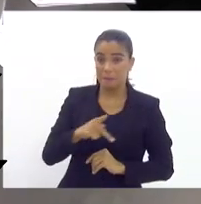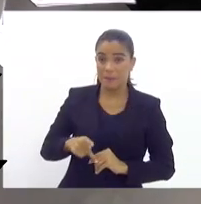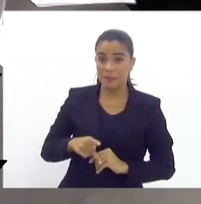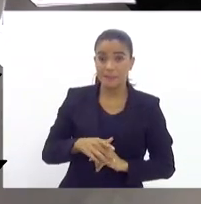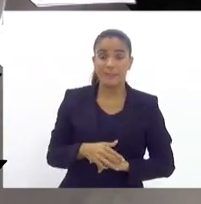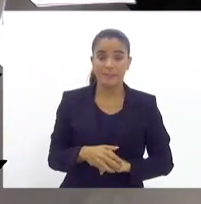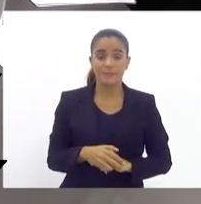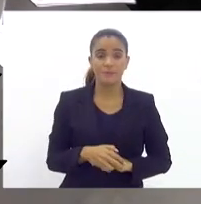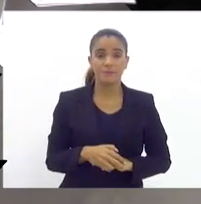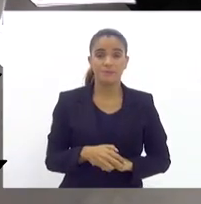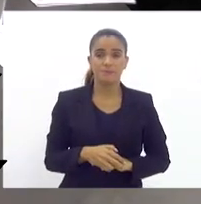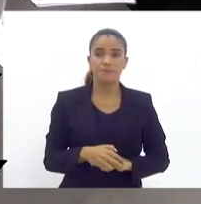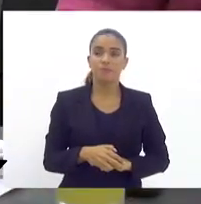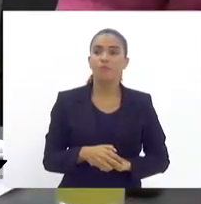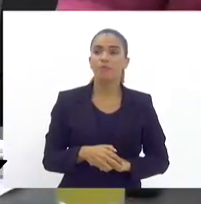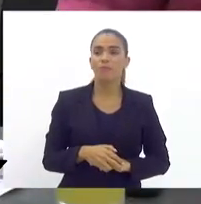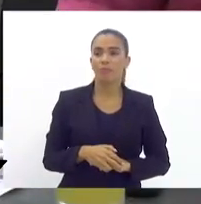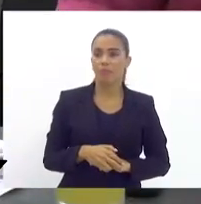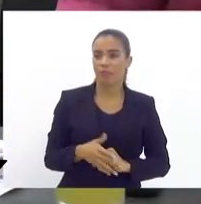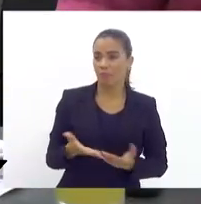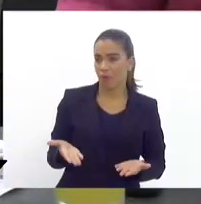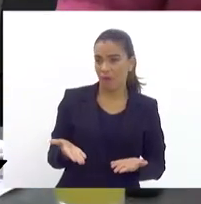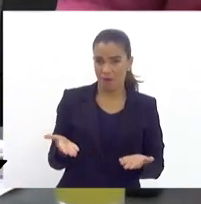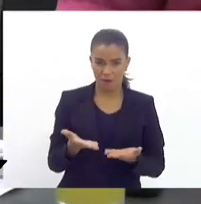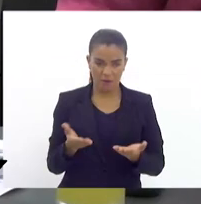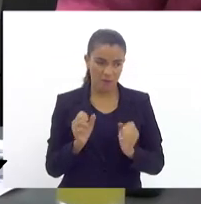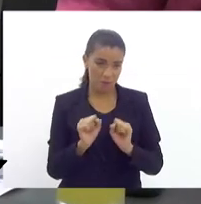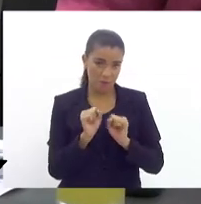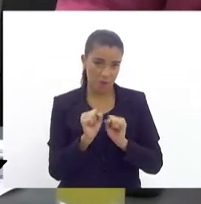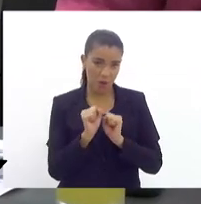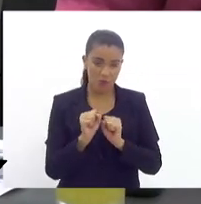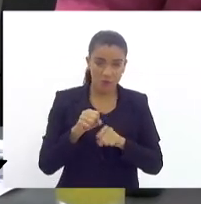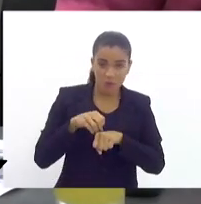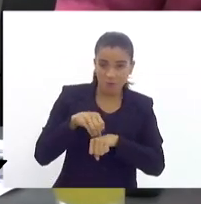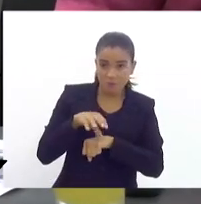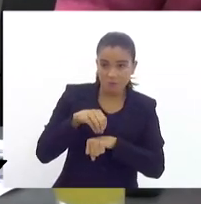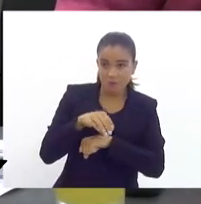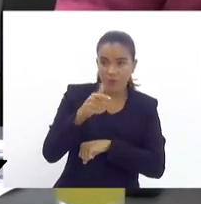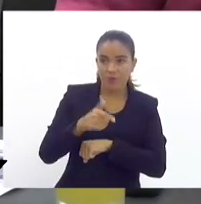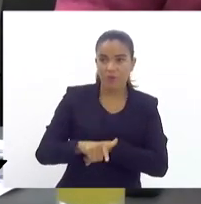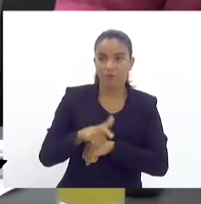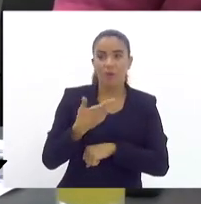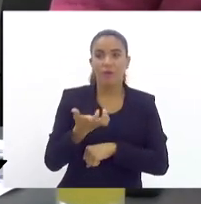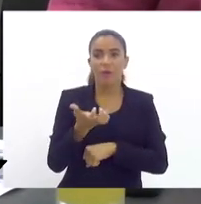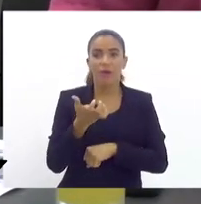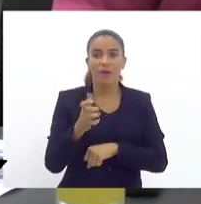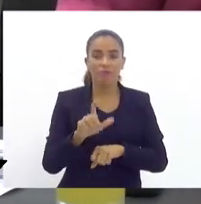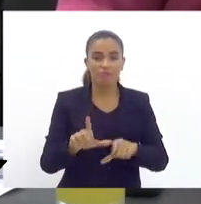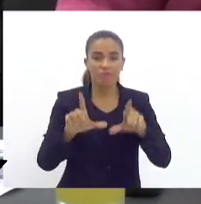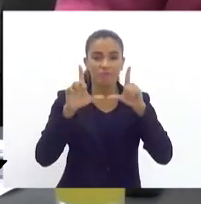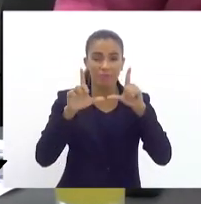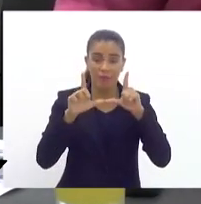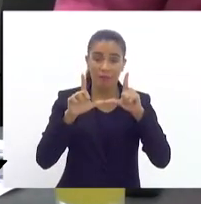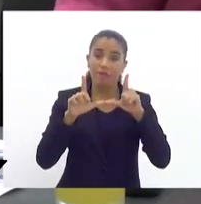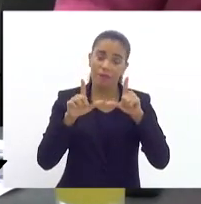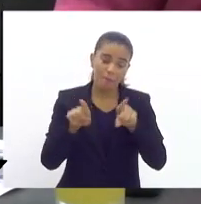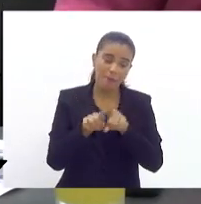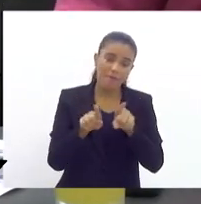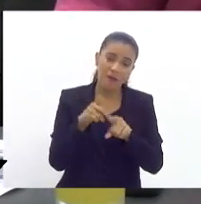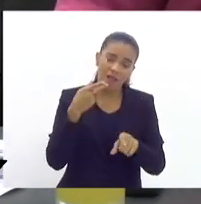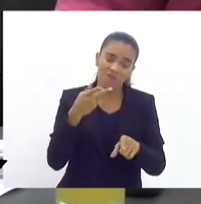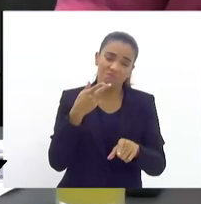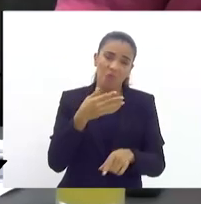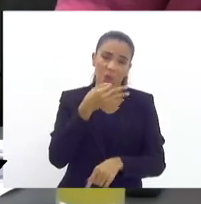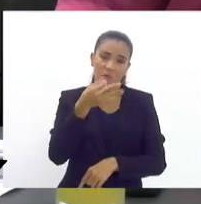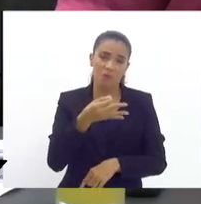queria, eu contei aqui, agora eu posso votar novamente, eu queria apresentar e abrir a divergência. Porque,